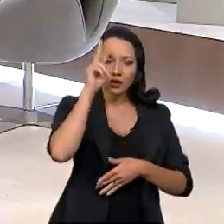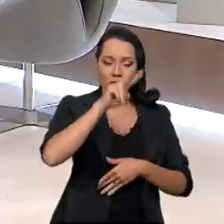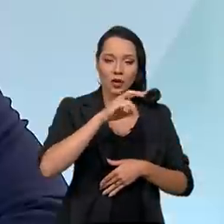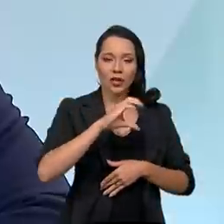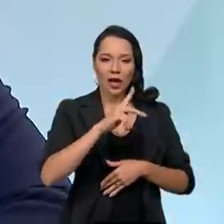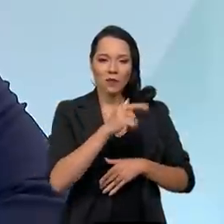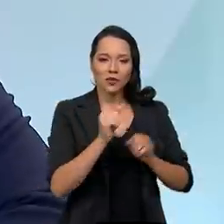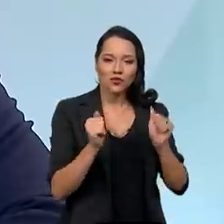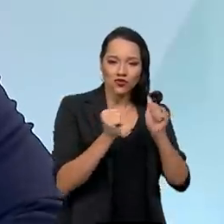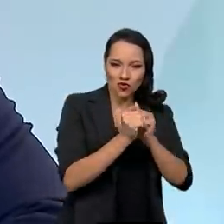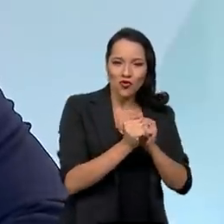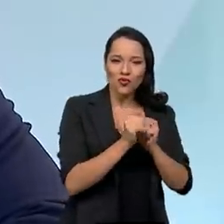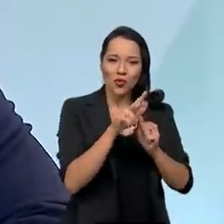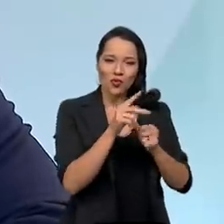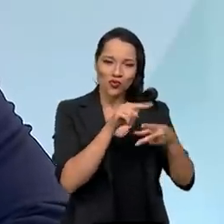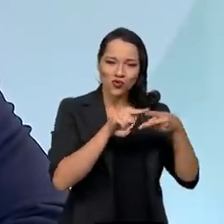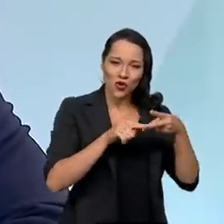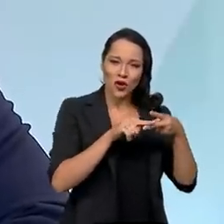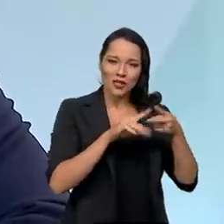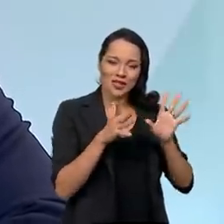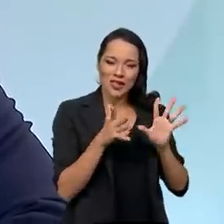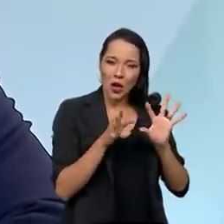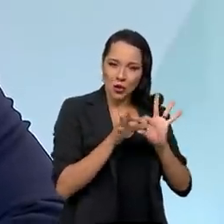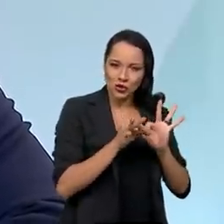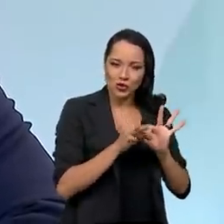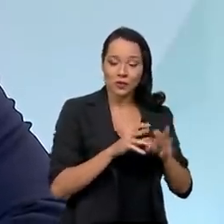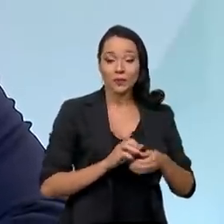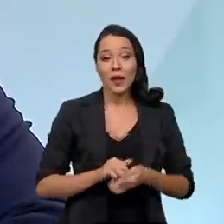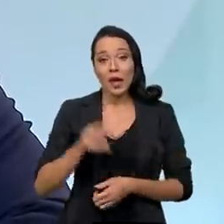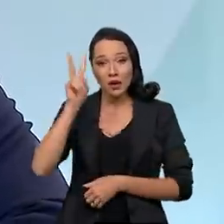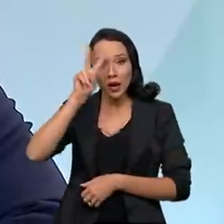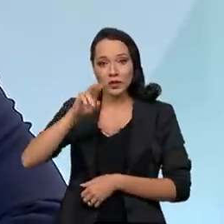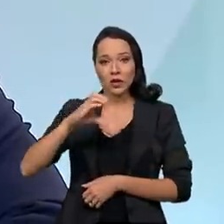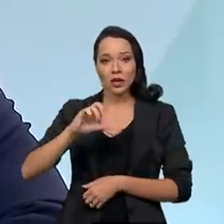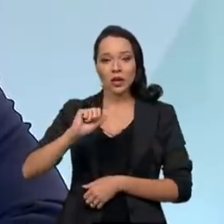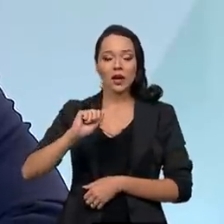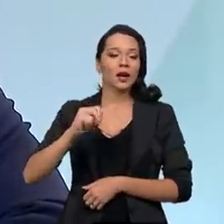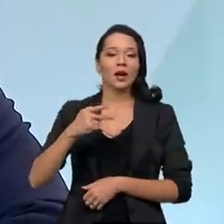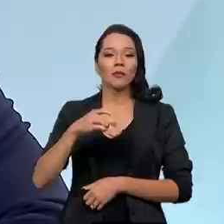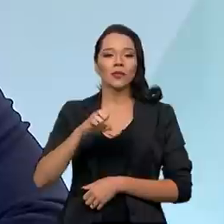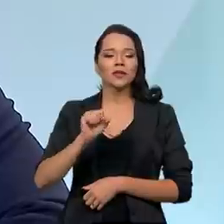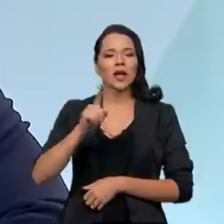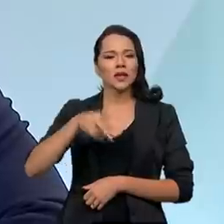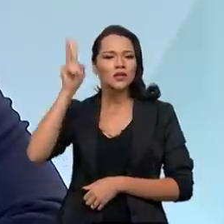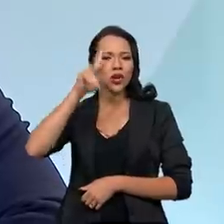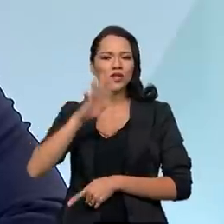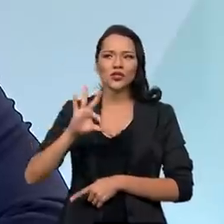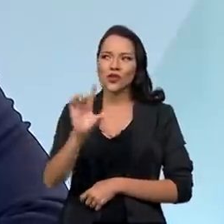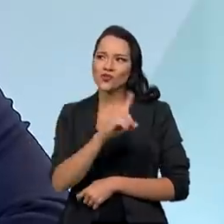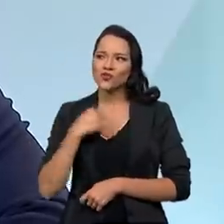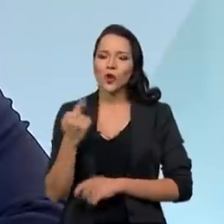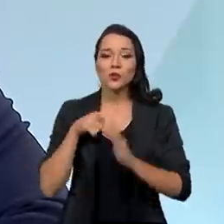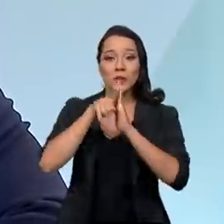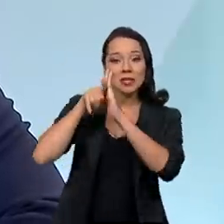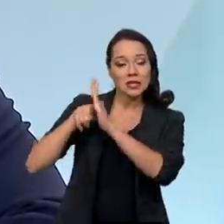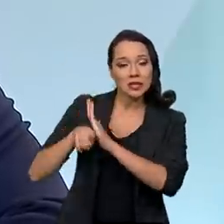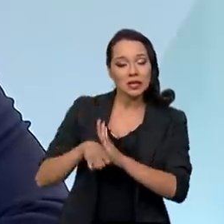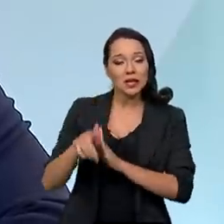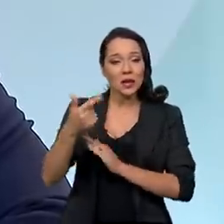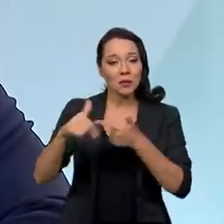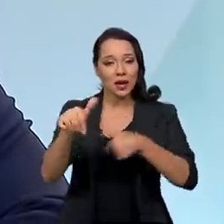CAPES? Olha, Paulo, a história da CAPES, ela é a história de todos nós pesquisadores do